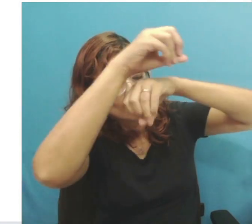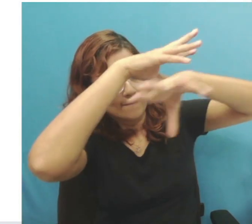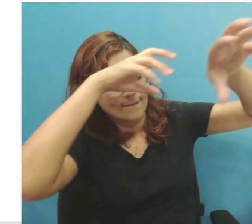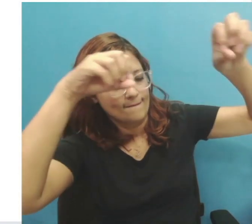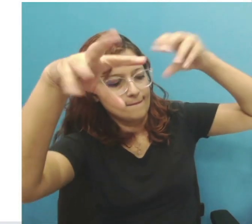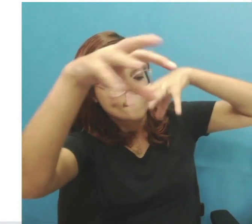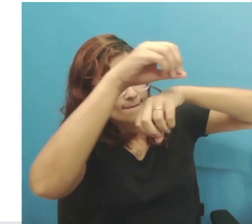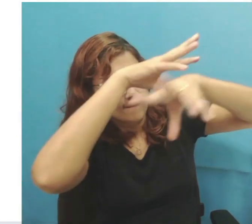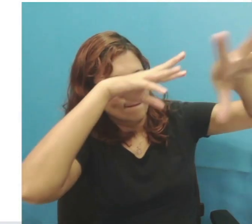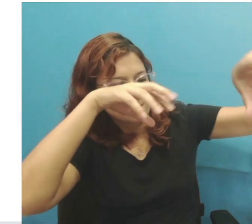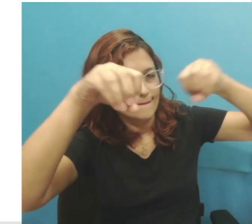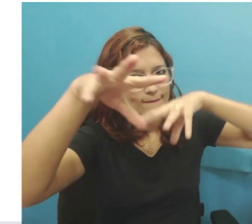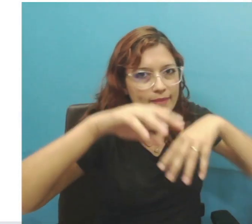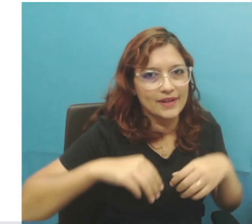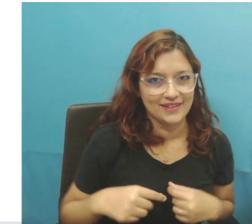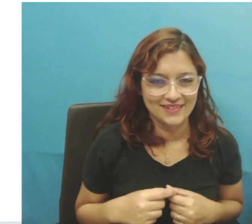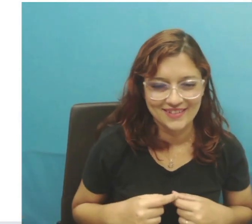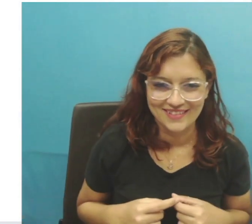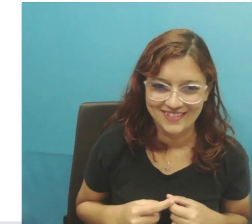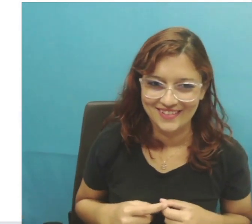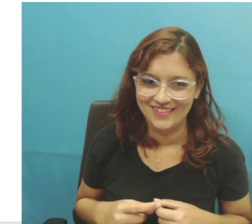para ir pro show.